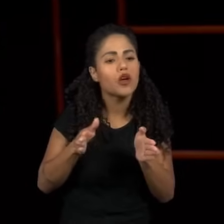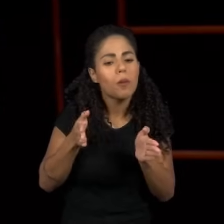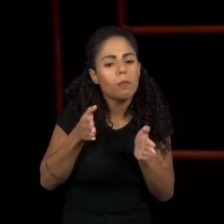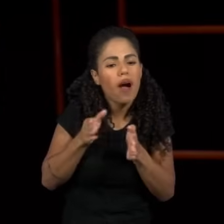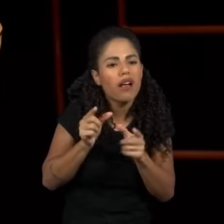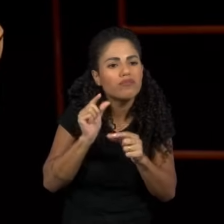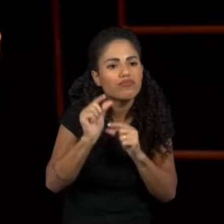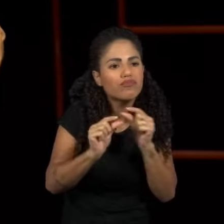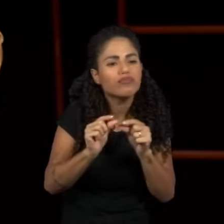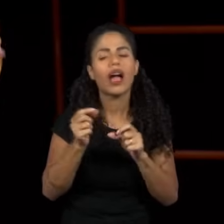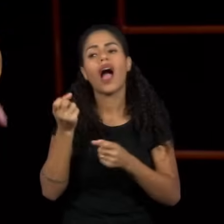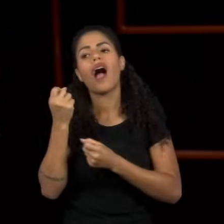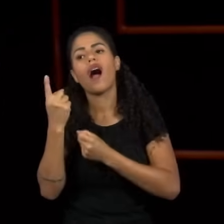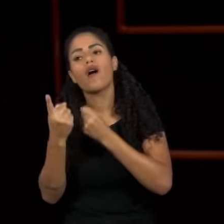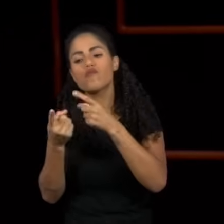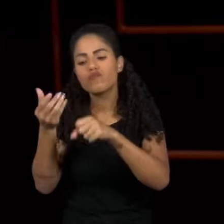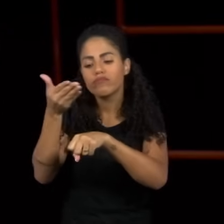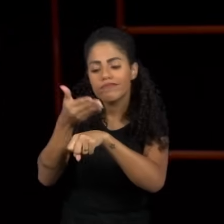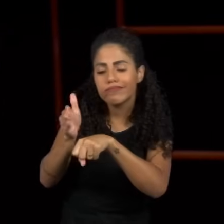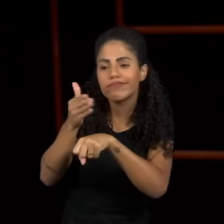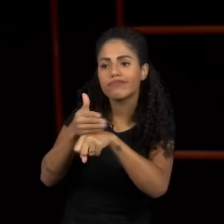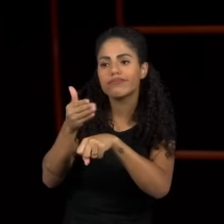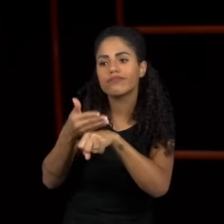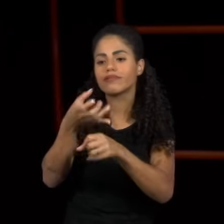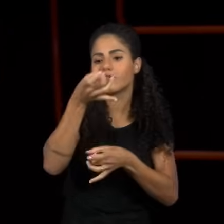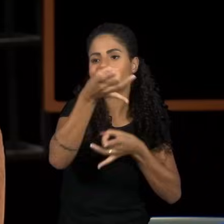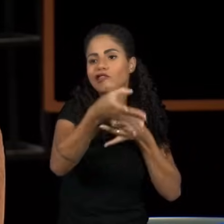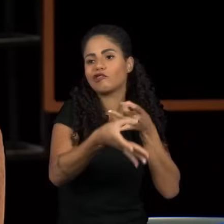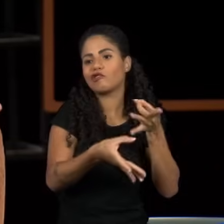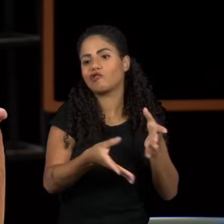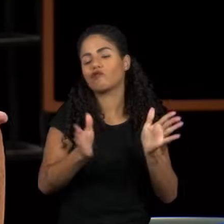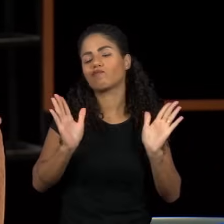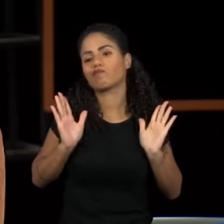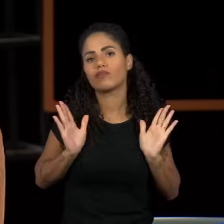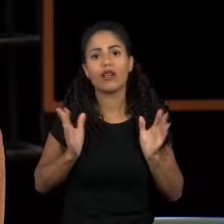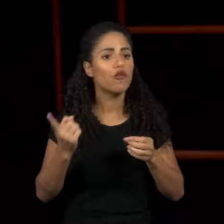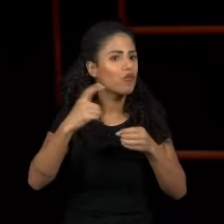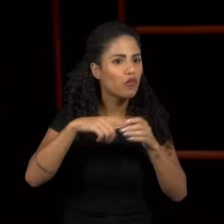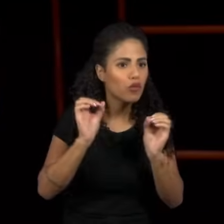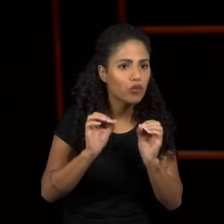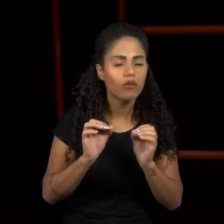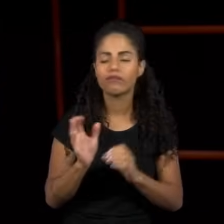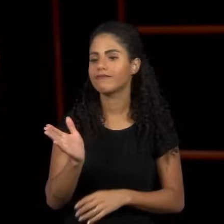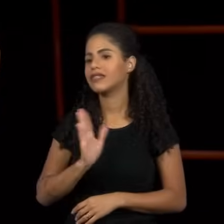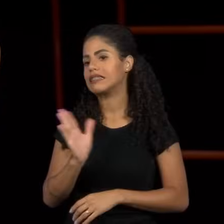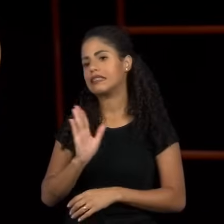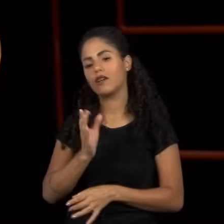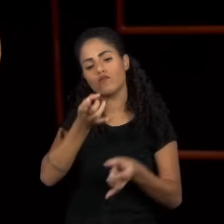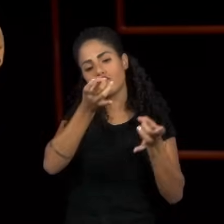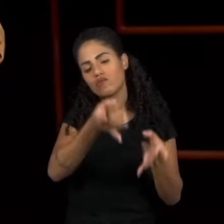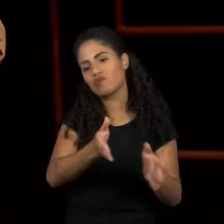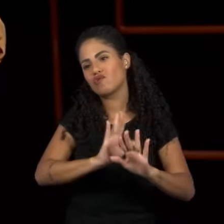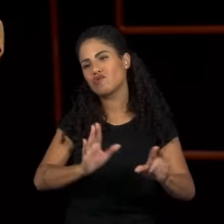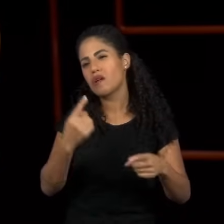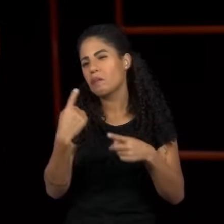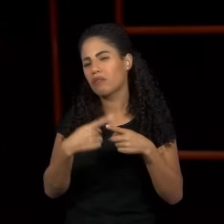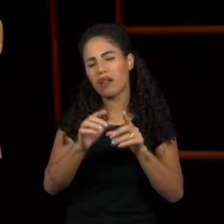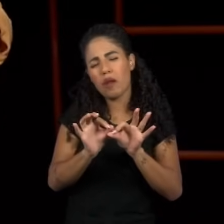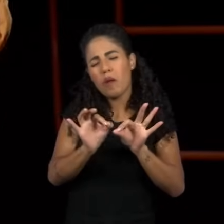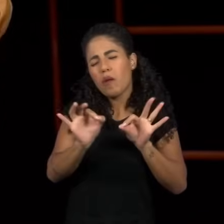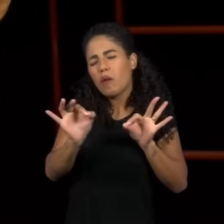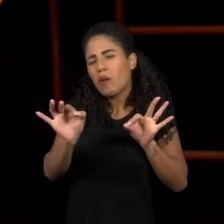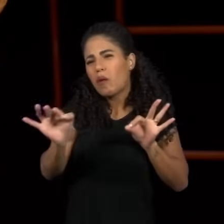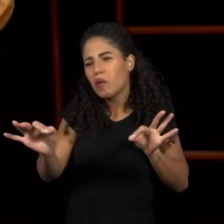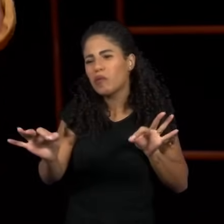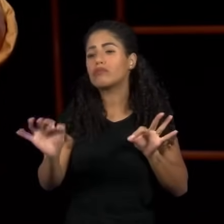alguns ensaios e tive que desistir. Quer dizer, nem chegou a montar nada? Não, aí não. Aí depois